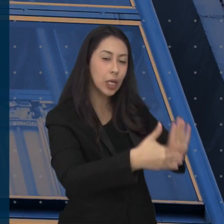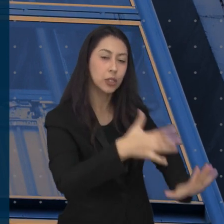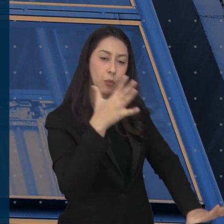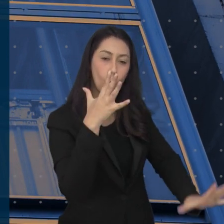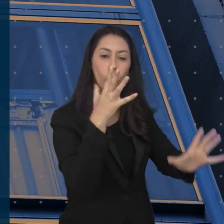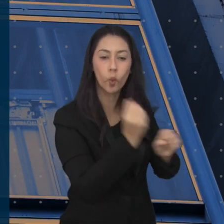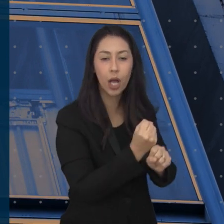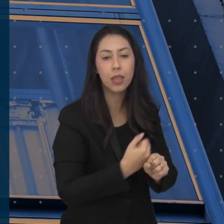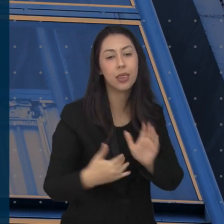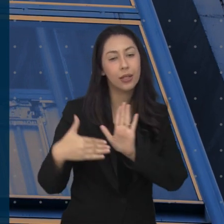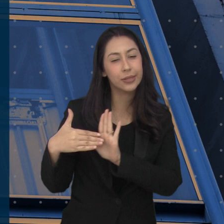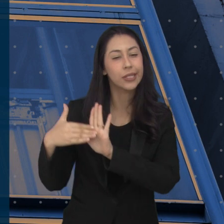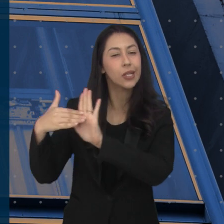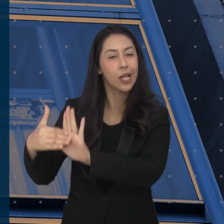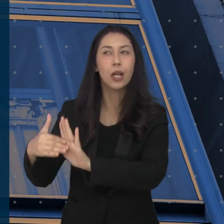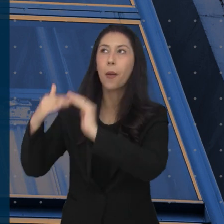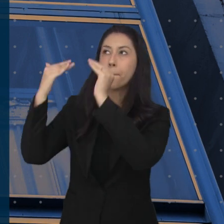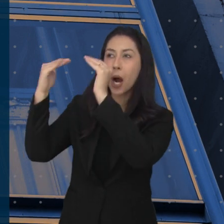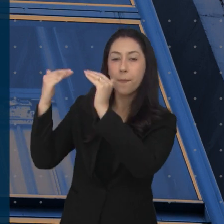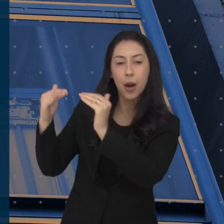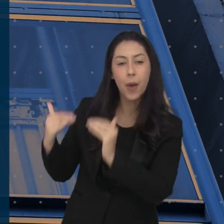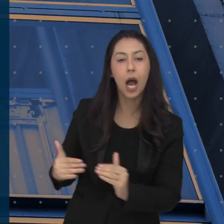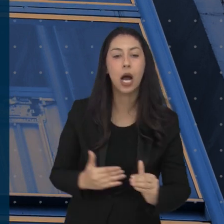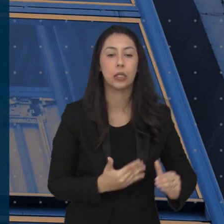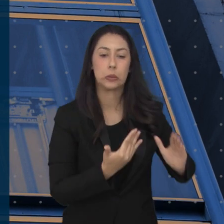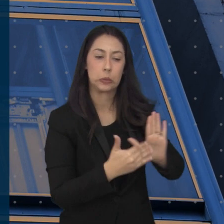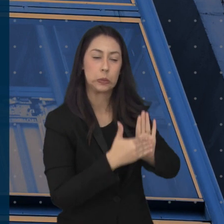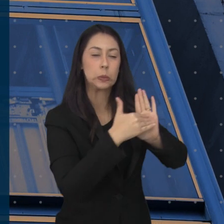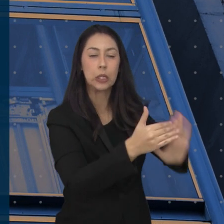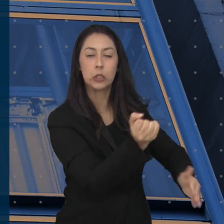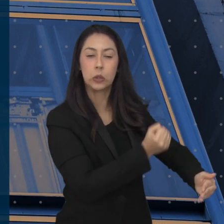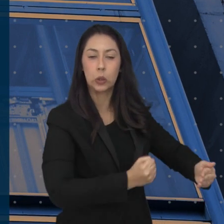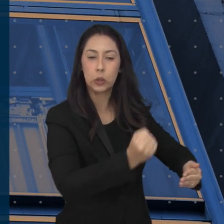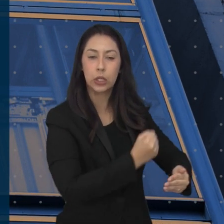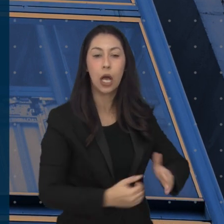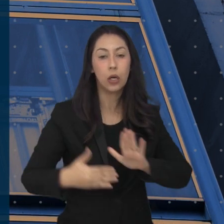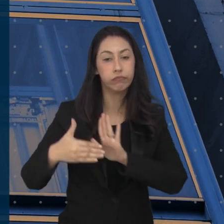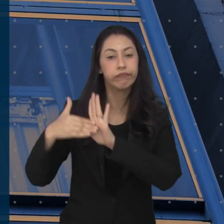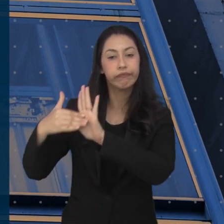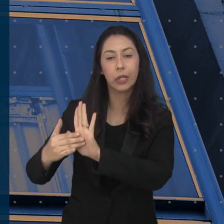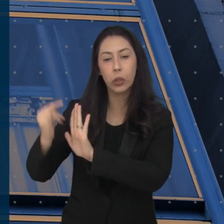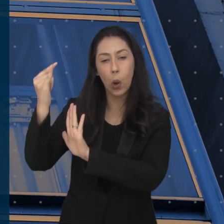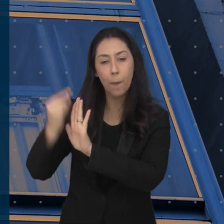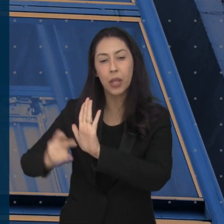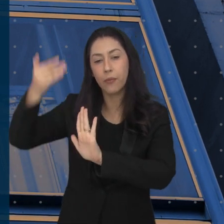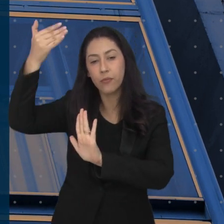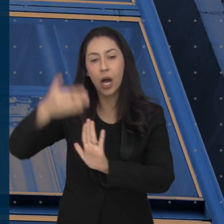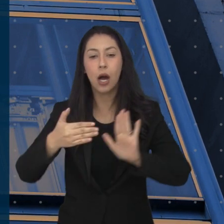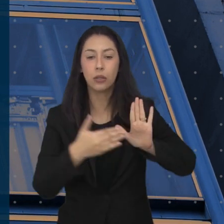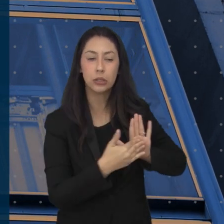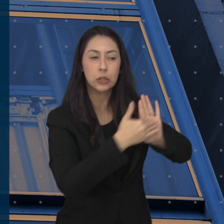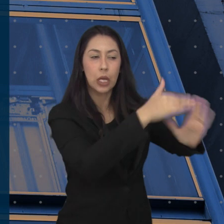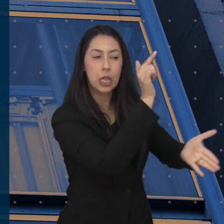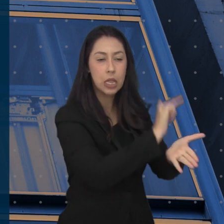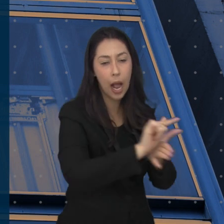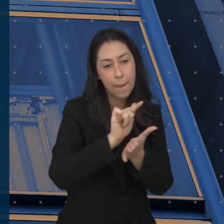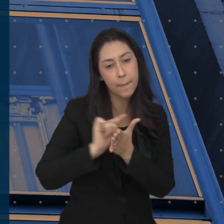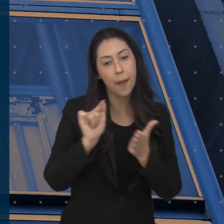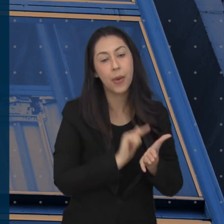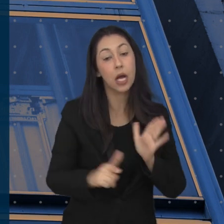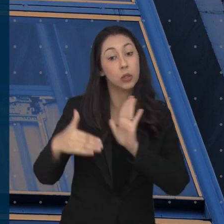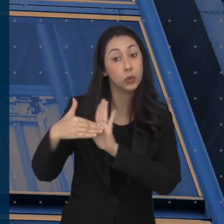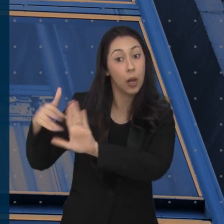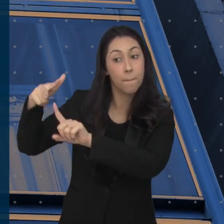contábil, auxiliar de almoxarifado, auxiliar de cozinha, auxiliar de escrituração fiscal, auxiliar de limpeza, auxiliar